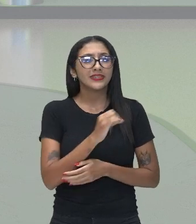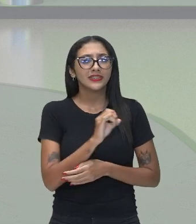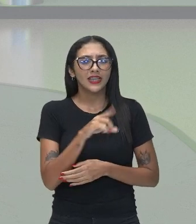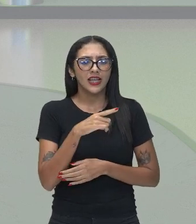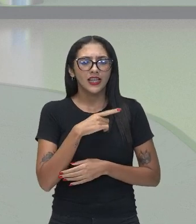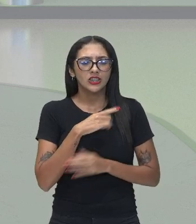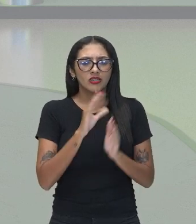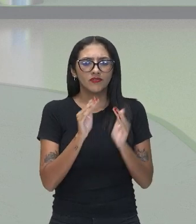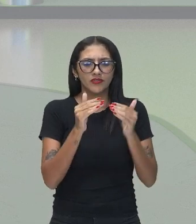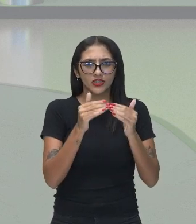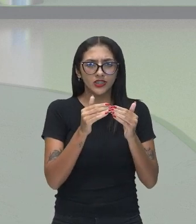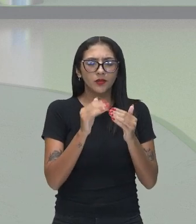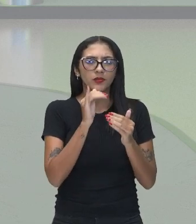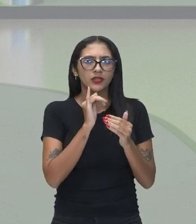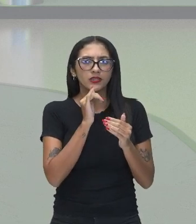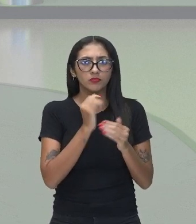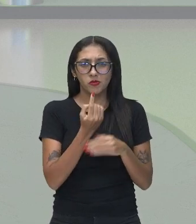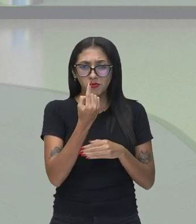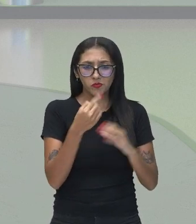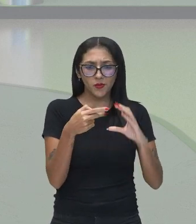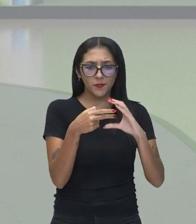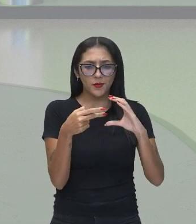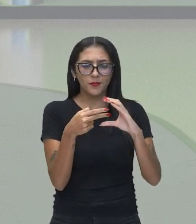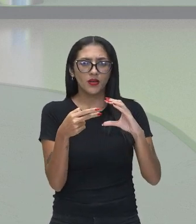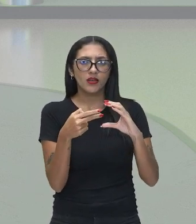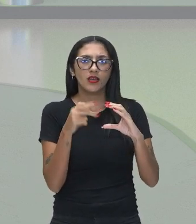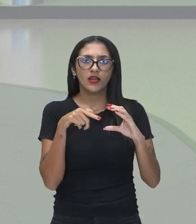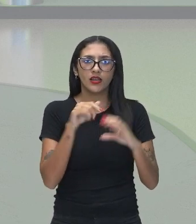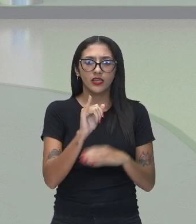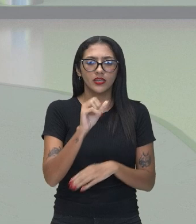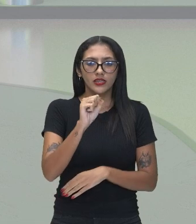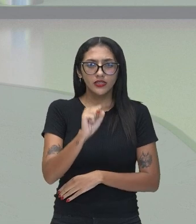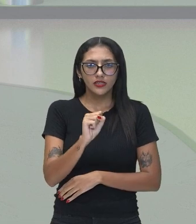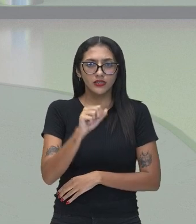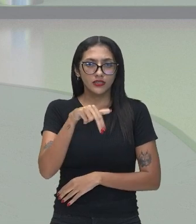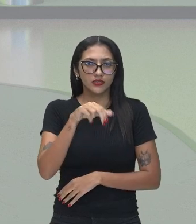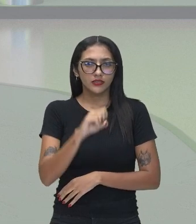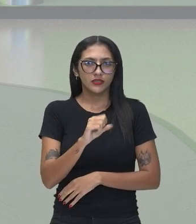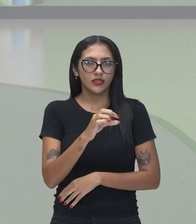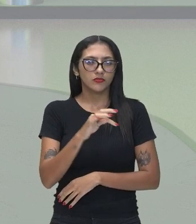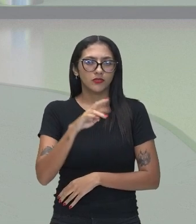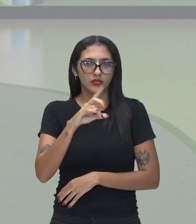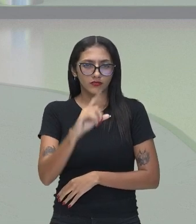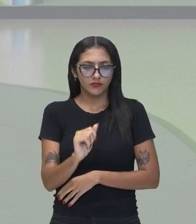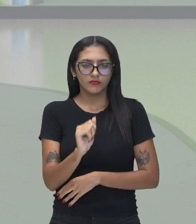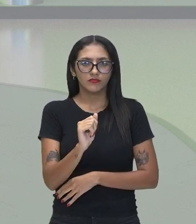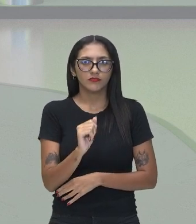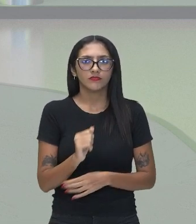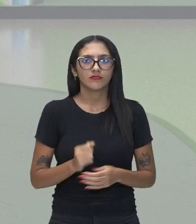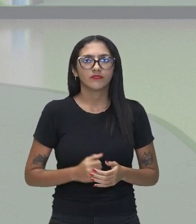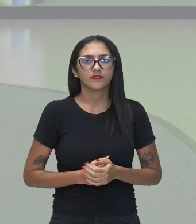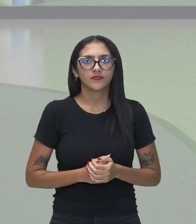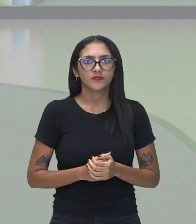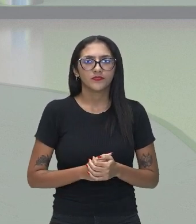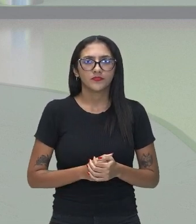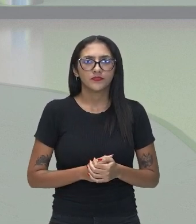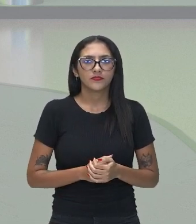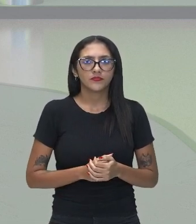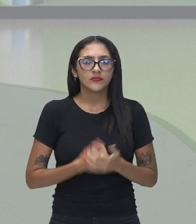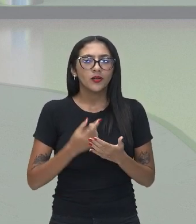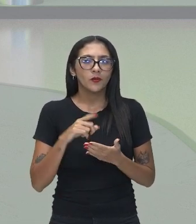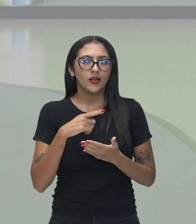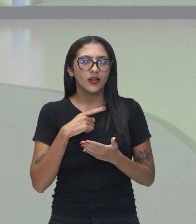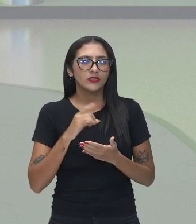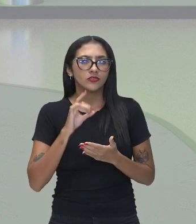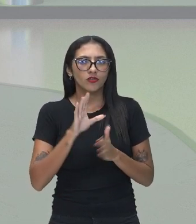uma ligação dupla, pelo menos, ela vai ser insaturada. Então, a cadeia carbônica, ela vai se fechar